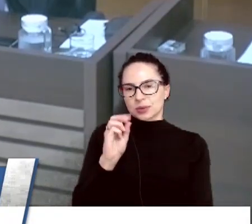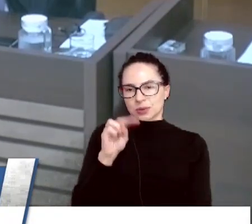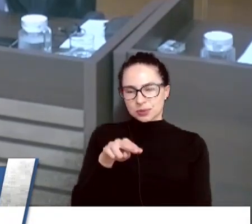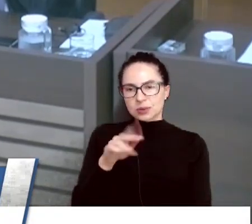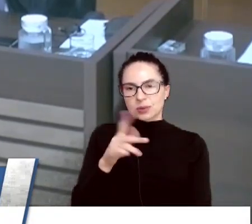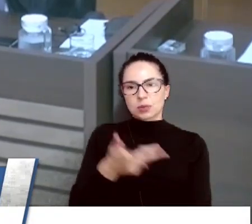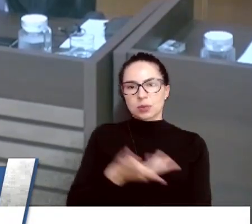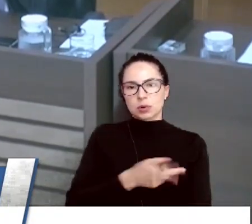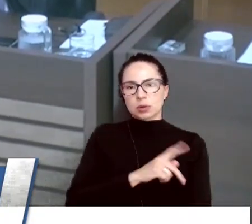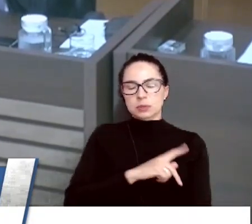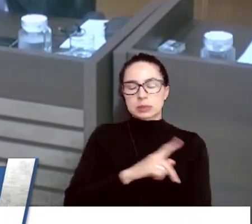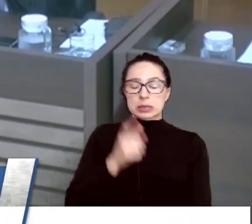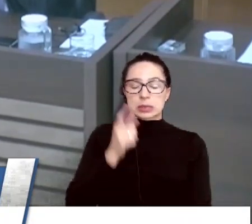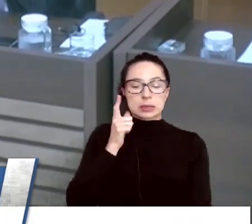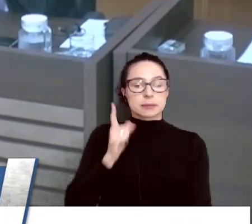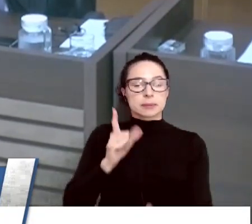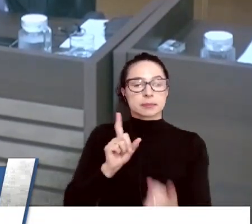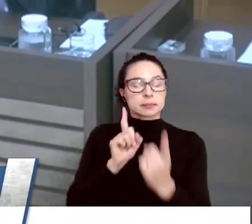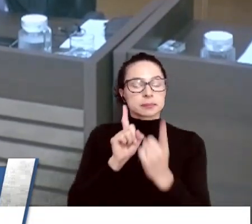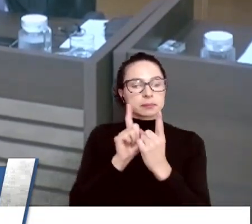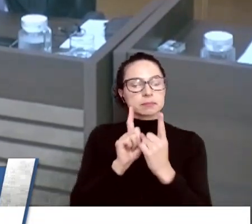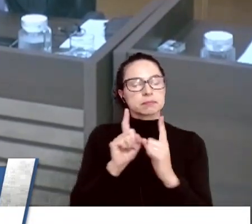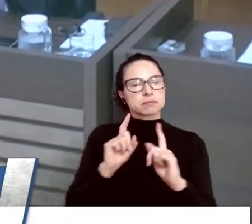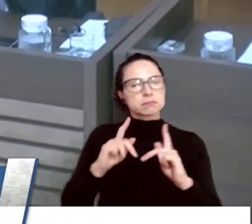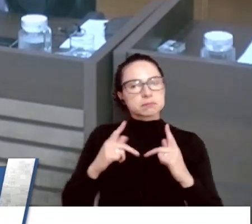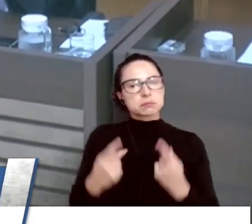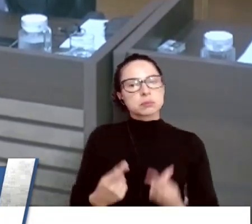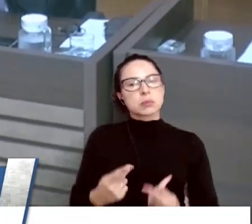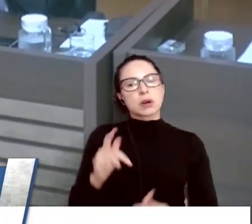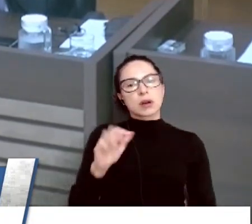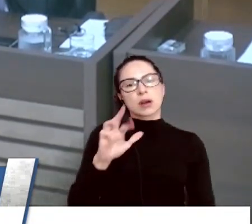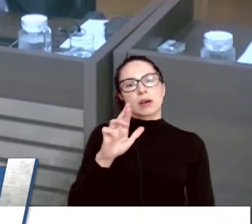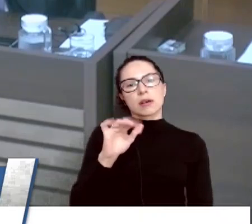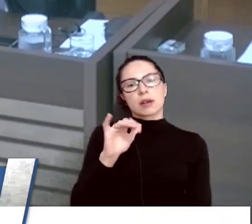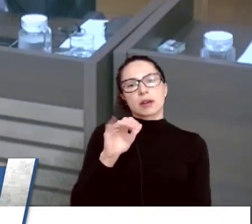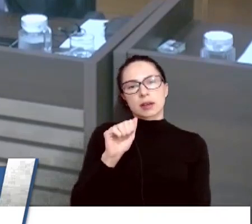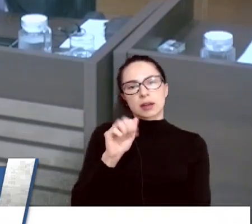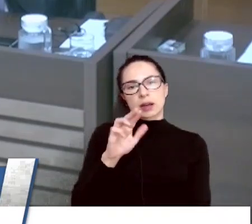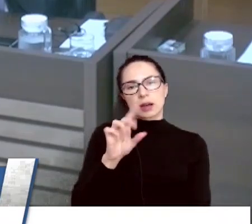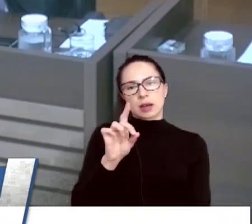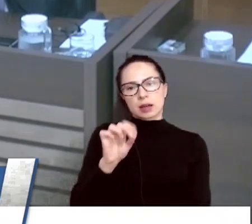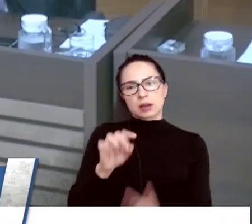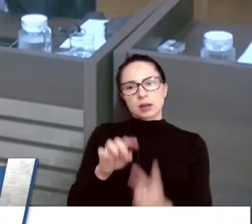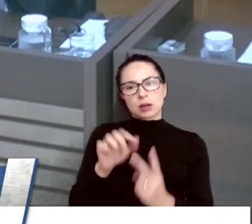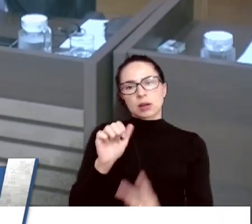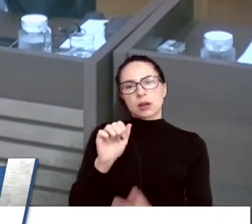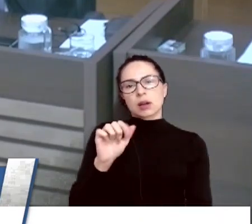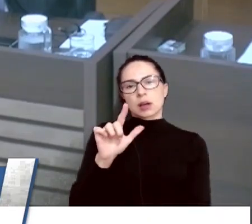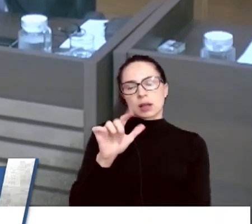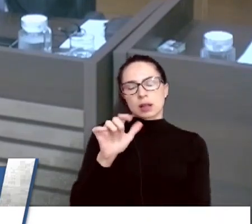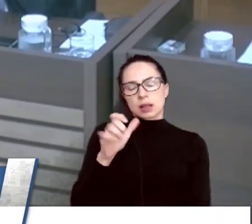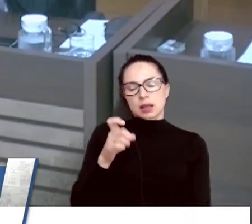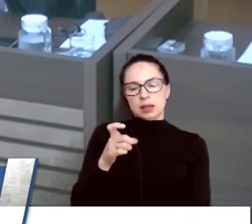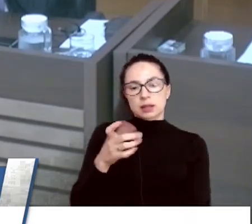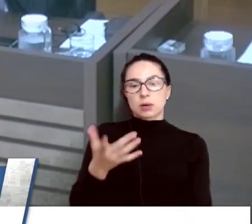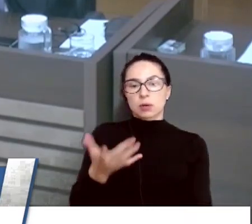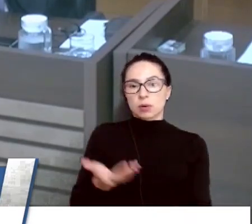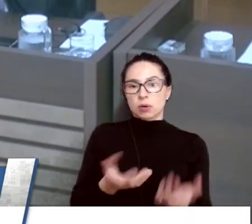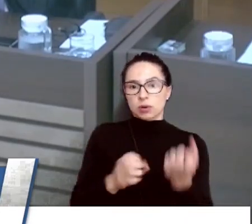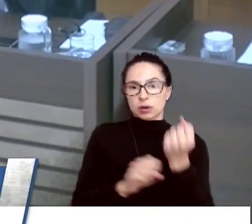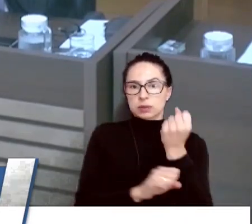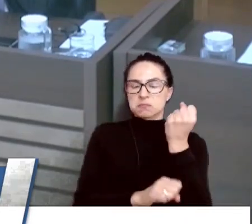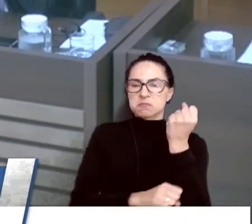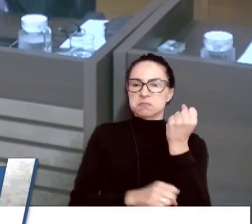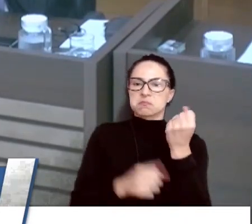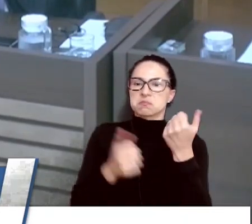um atendimento lá de ser humano hoje, que é o Ricardo e o Alex. Então a Sabesp hoje a gente pode falar que a gente está muito bem